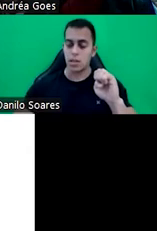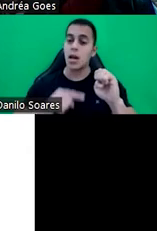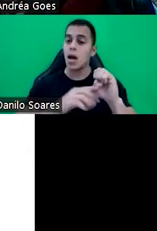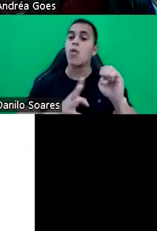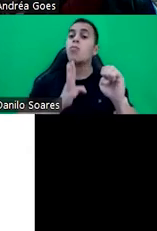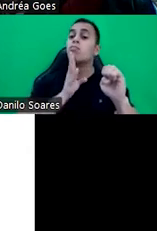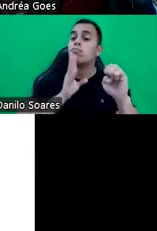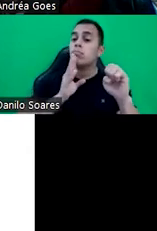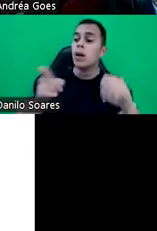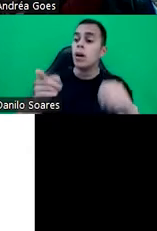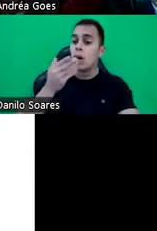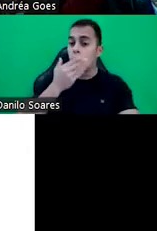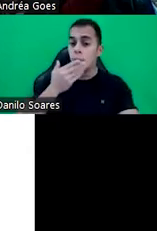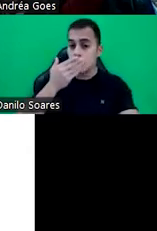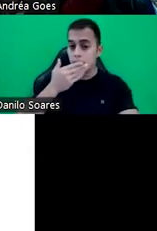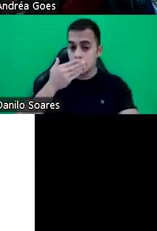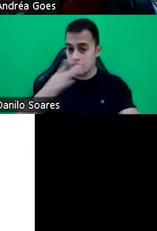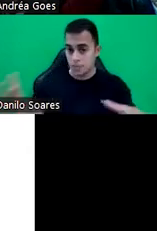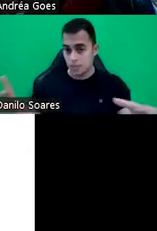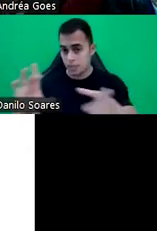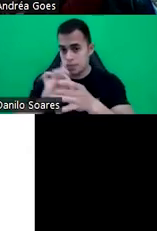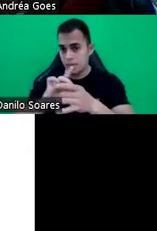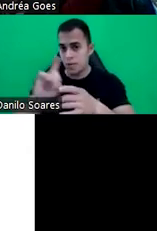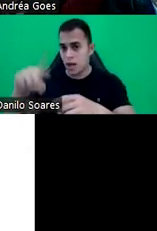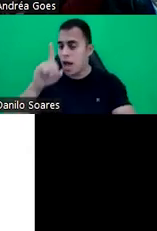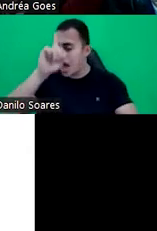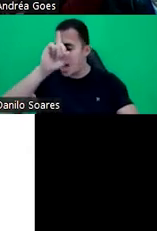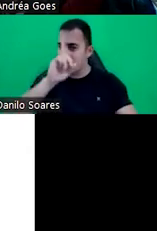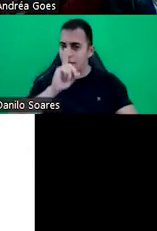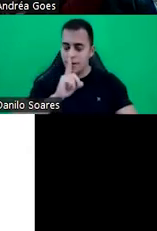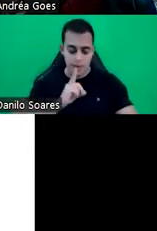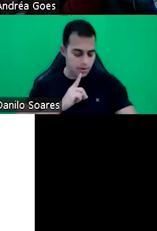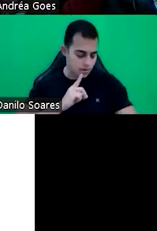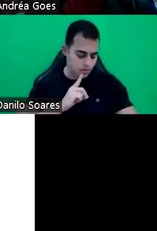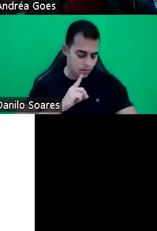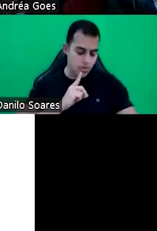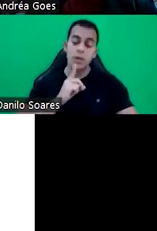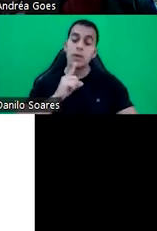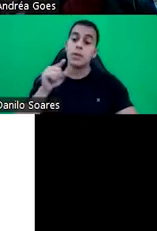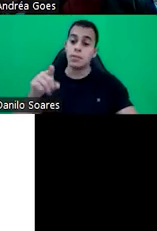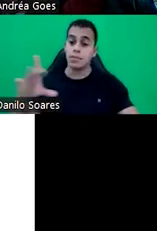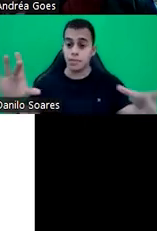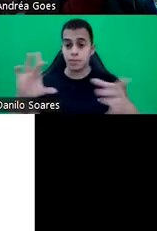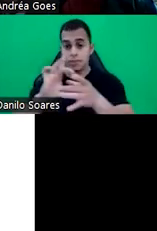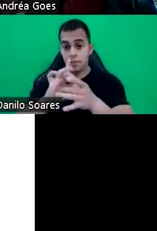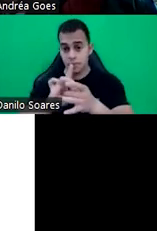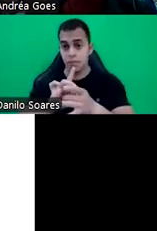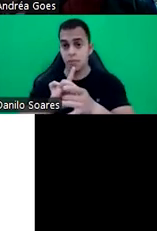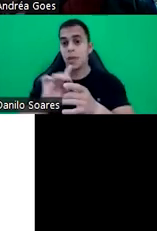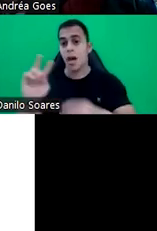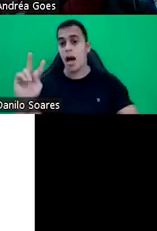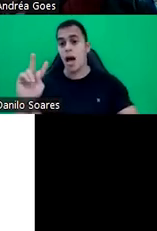açúcar N-acetilgalactosamina, esse bloquinho amarelo aqui, e transfere aqui para a substância